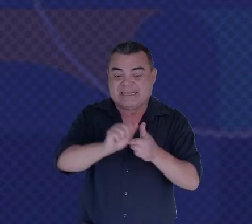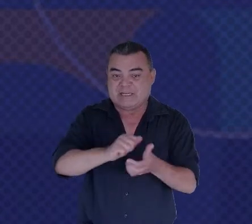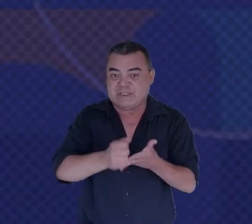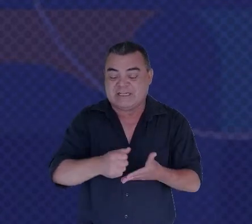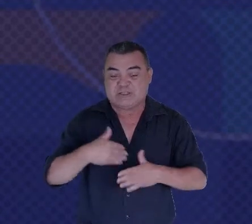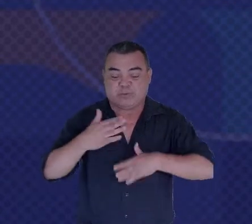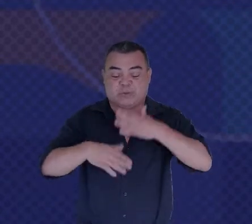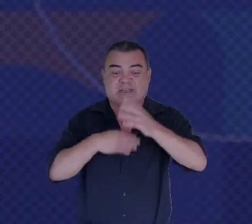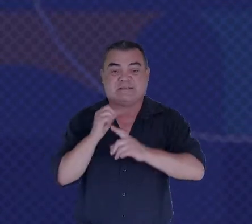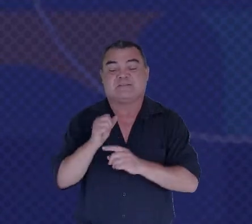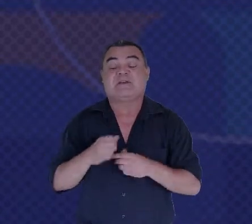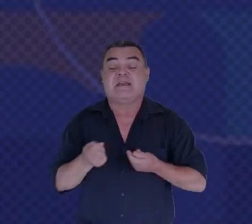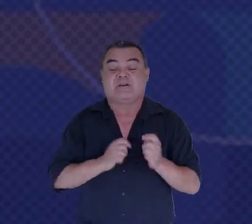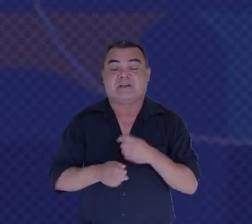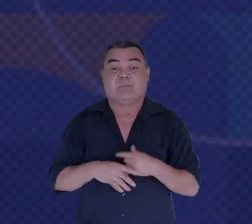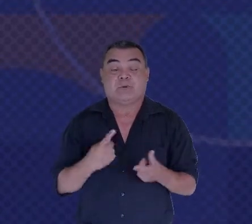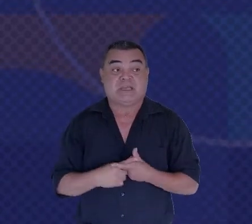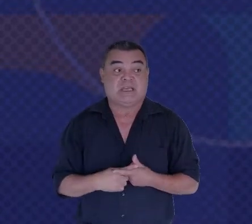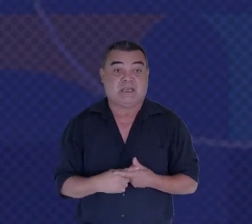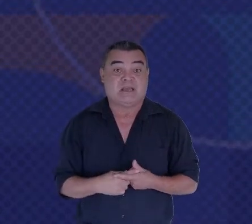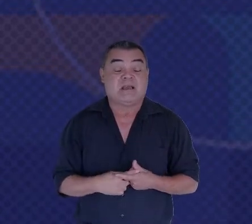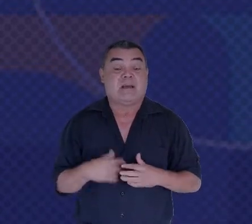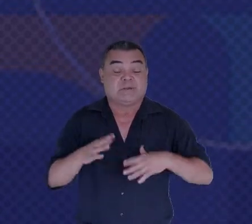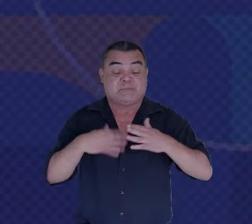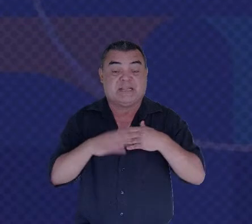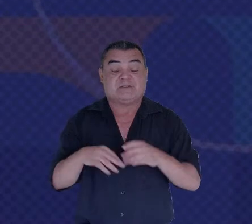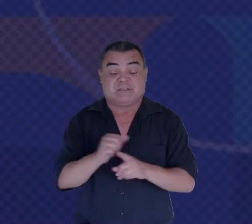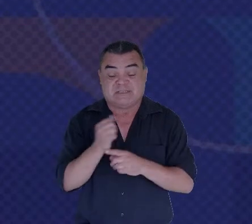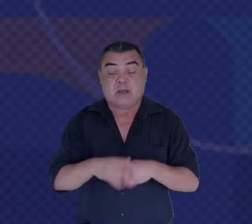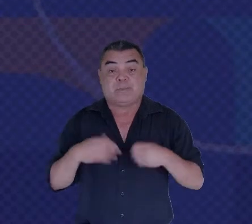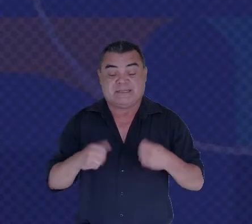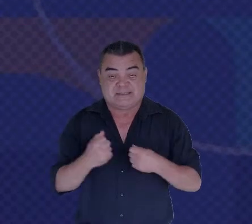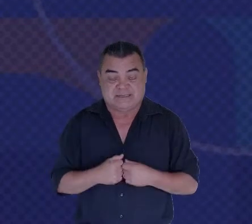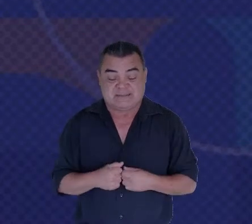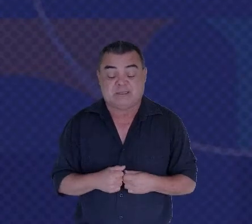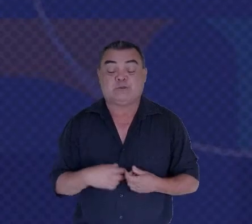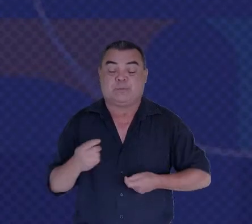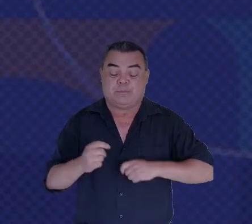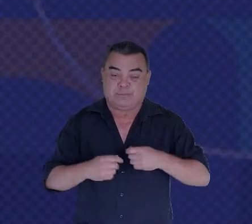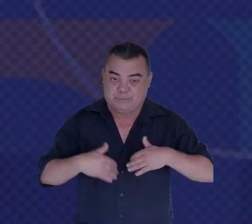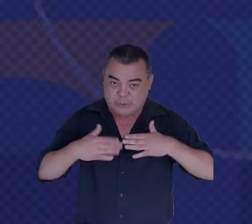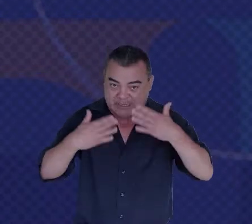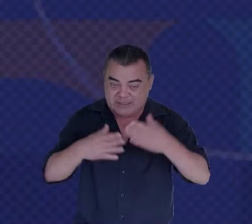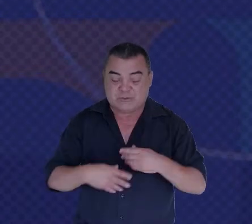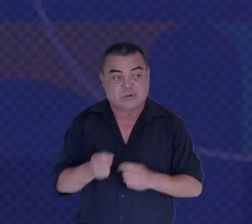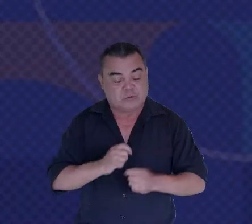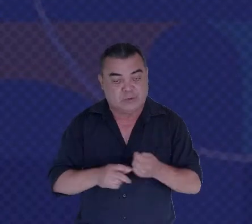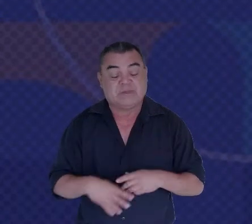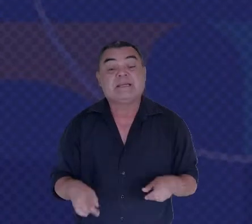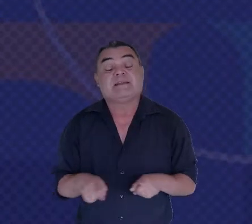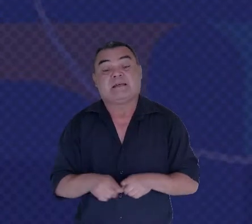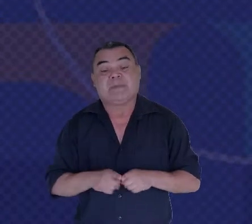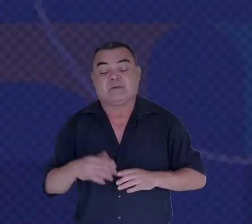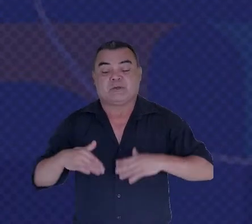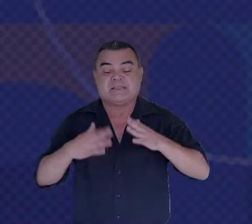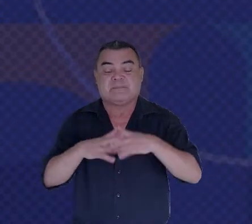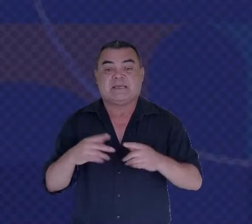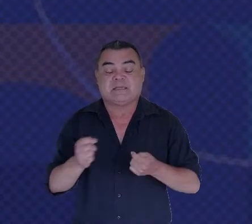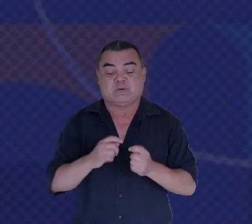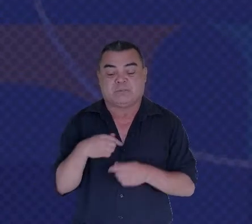progresso econômico porque a prosperidade social depende necessariamente do progresso econômico e o crescimento econômico